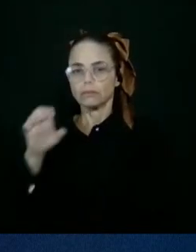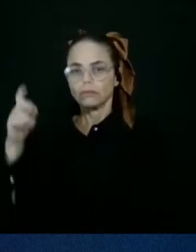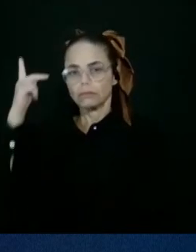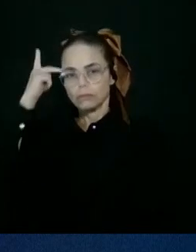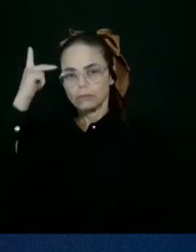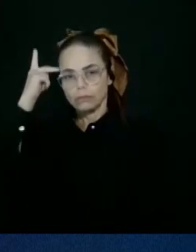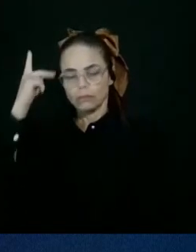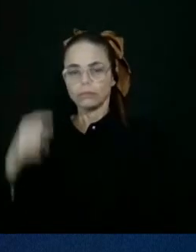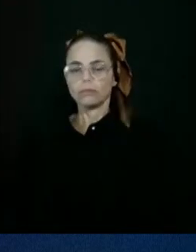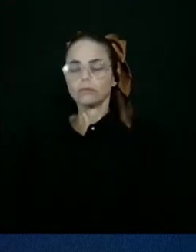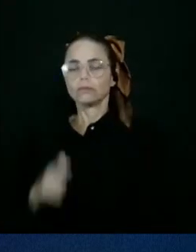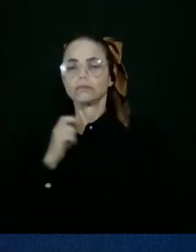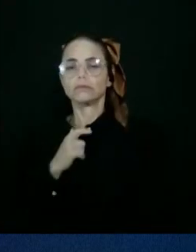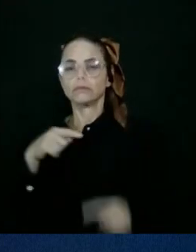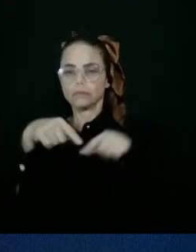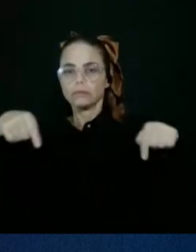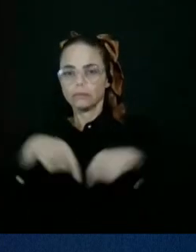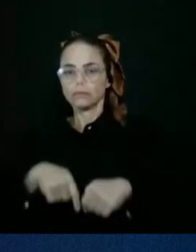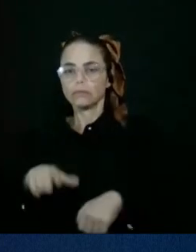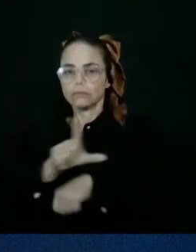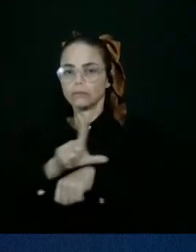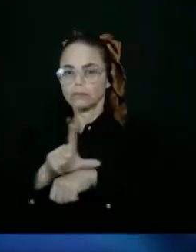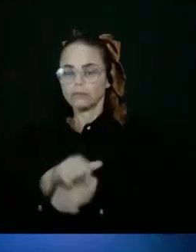sala lilás em Campinas.